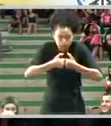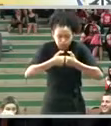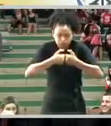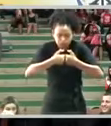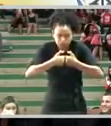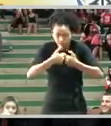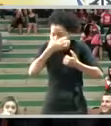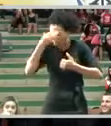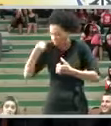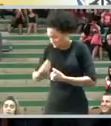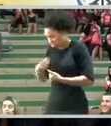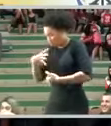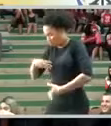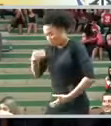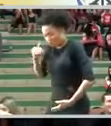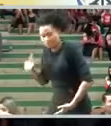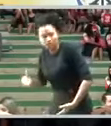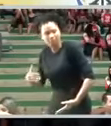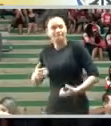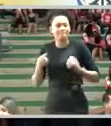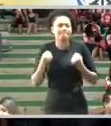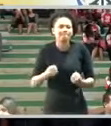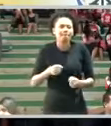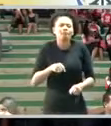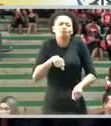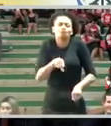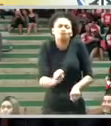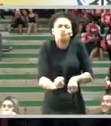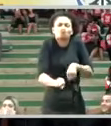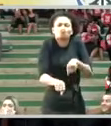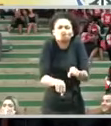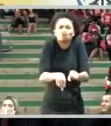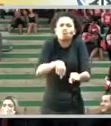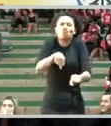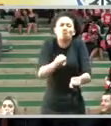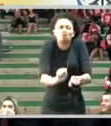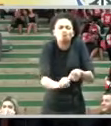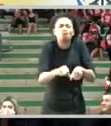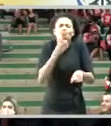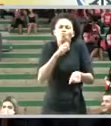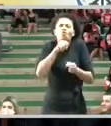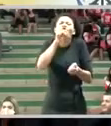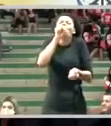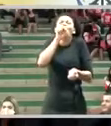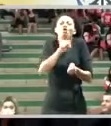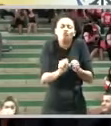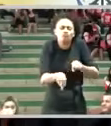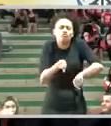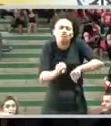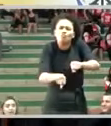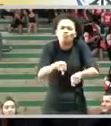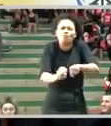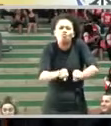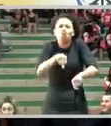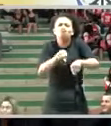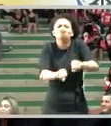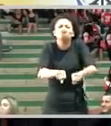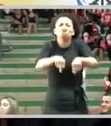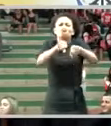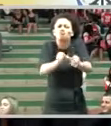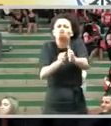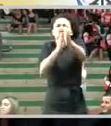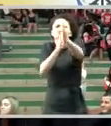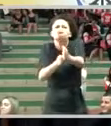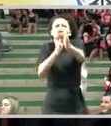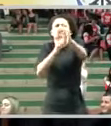o bezerro, esqueceu o peso, começaram a andar e berrar, começaram a andar e berrar. Ela vai entrar, está indo direto,